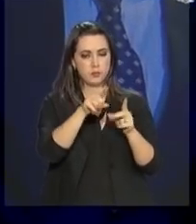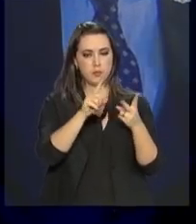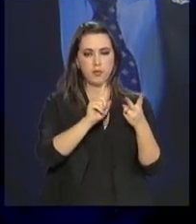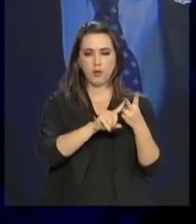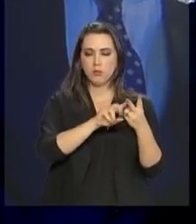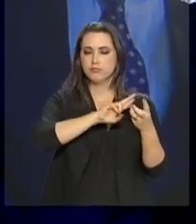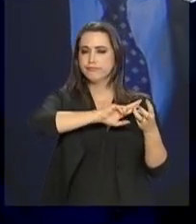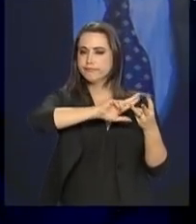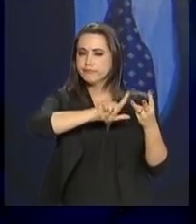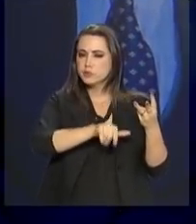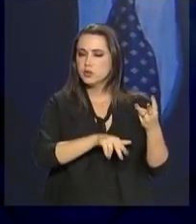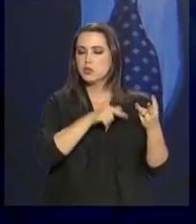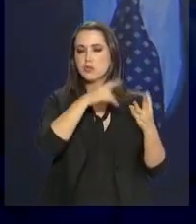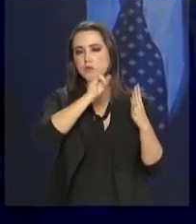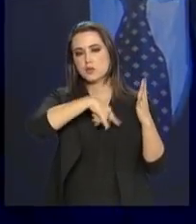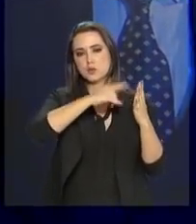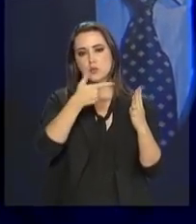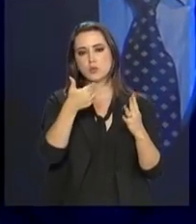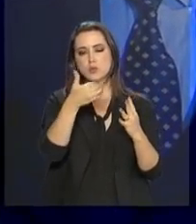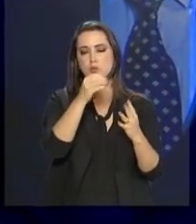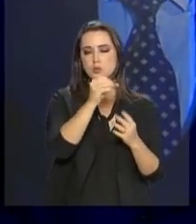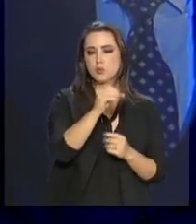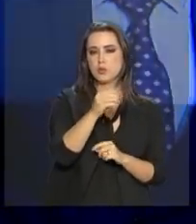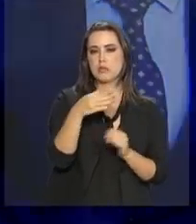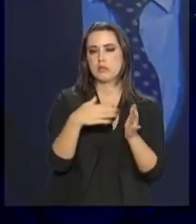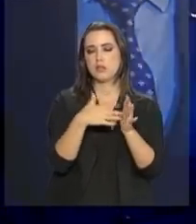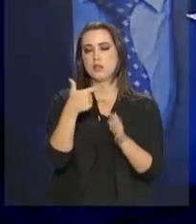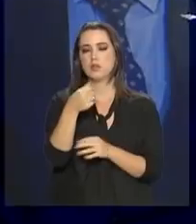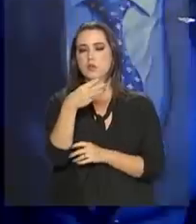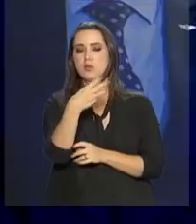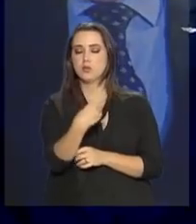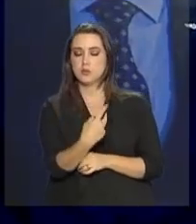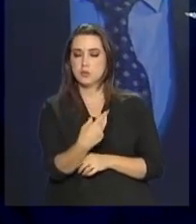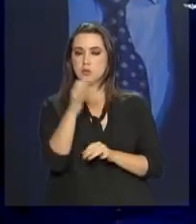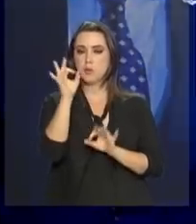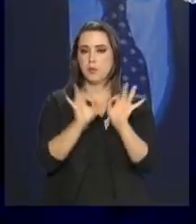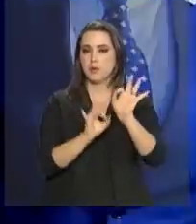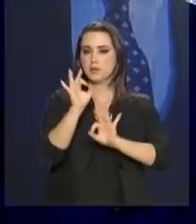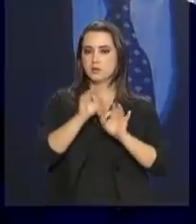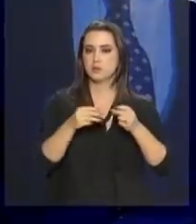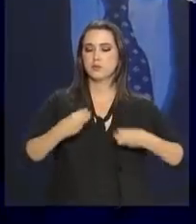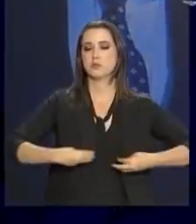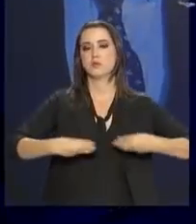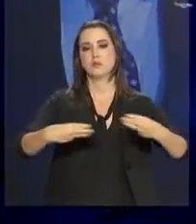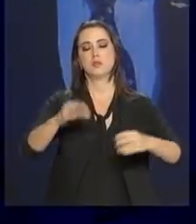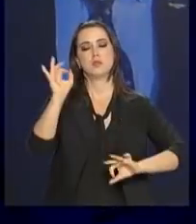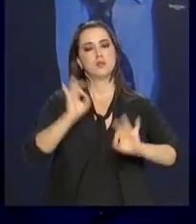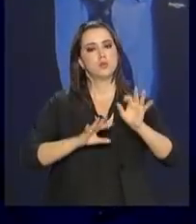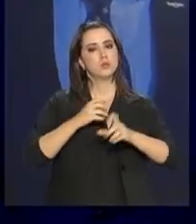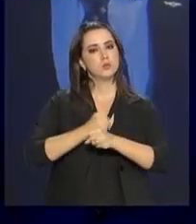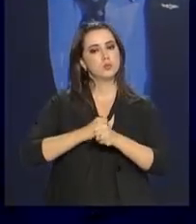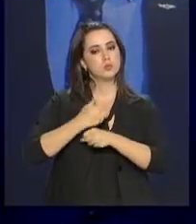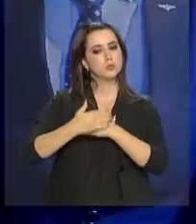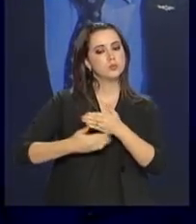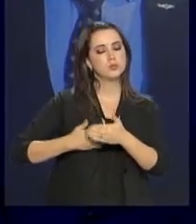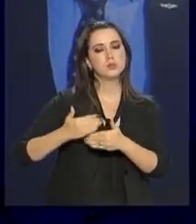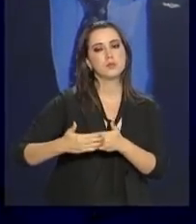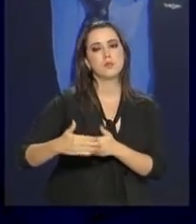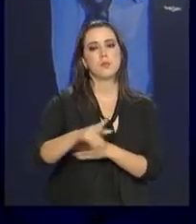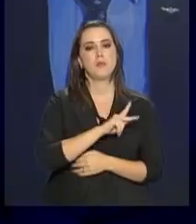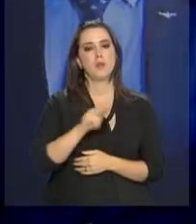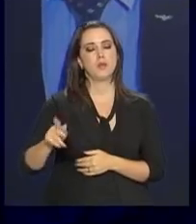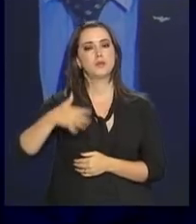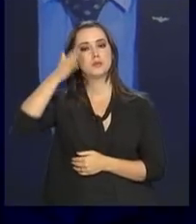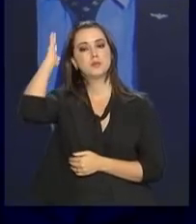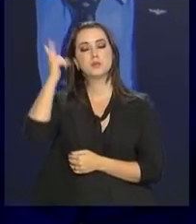econômico e social 2020 e 2030 e um preparado pelo planejamento ao longo de todo ano o presidente temer